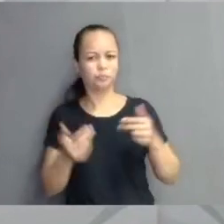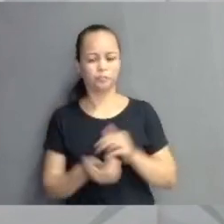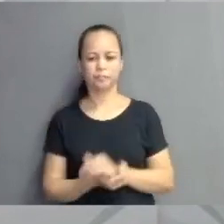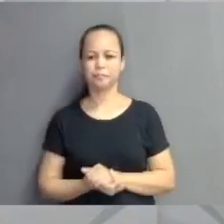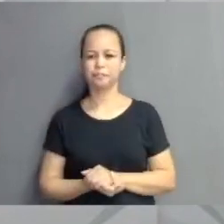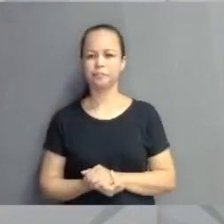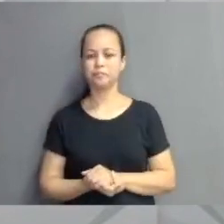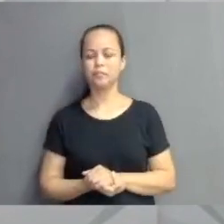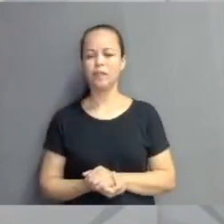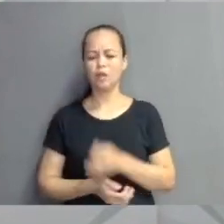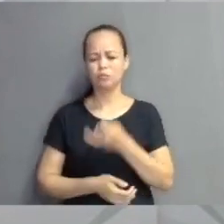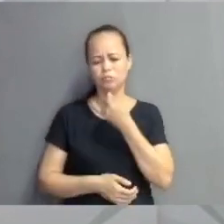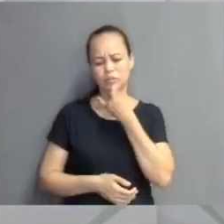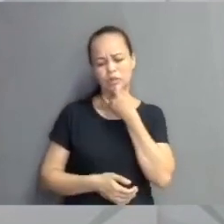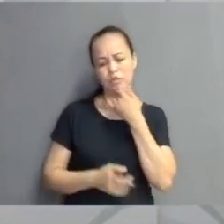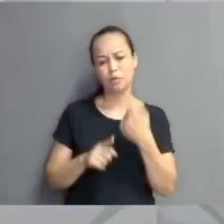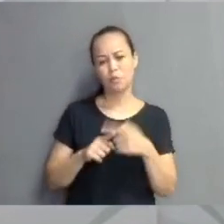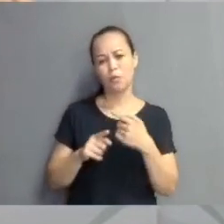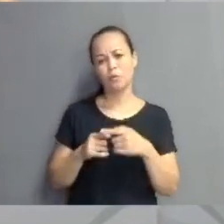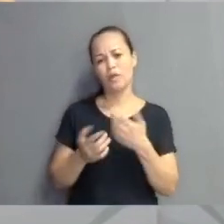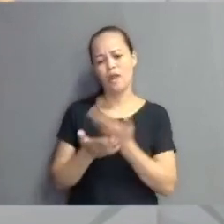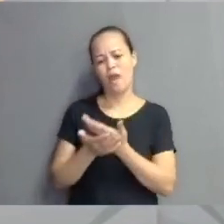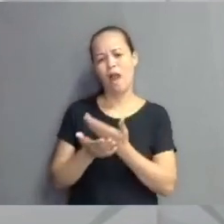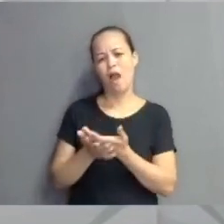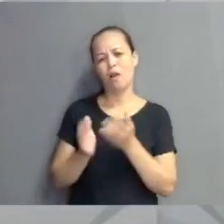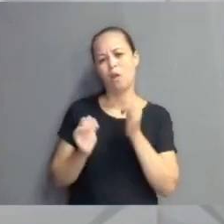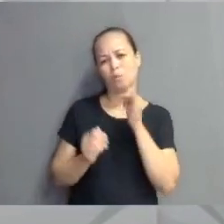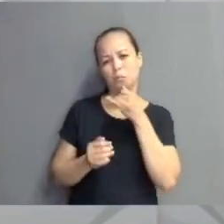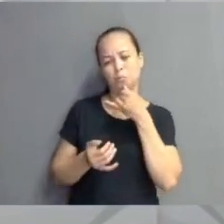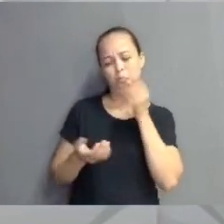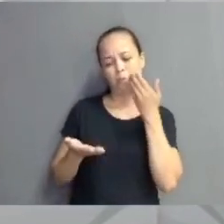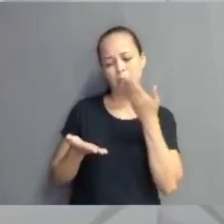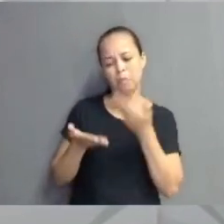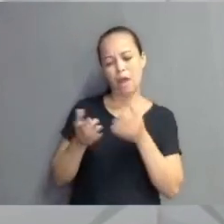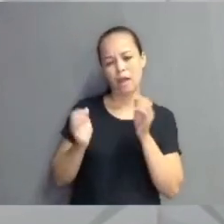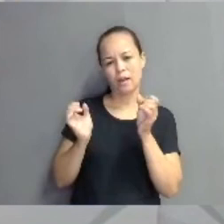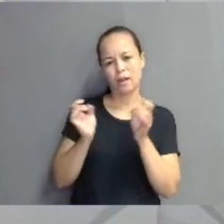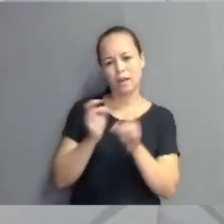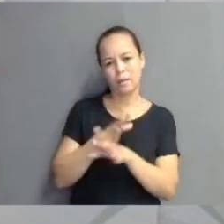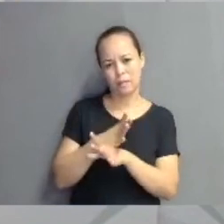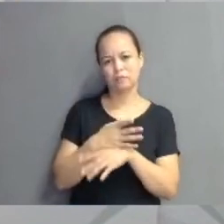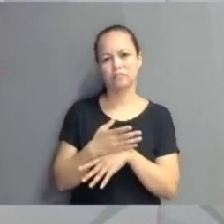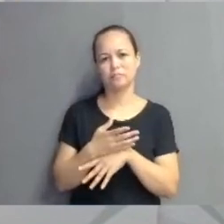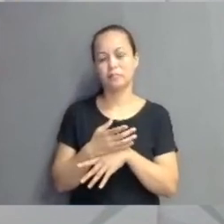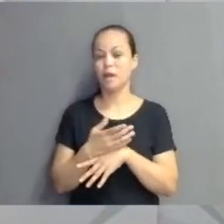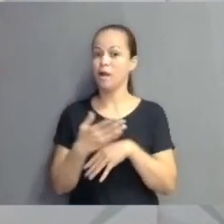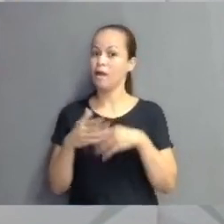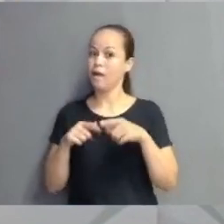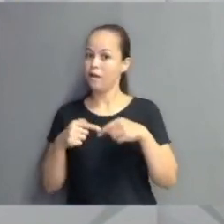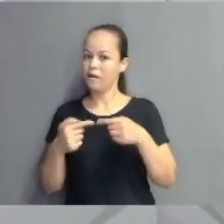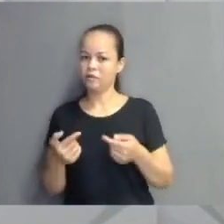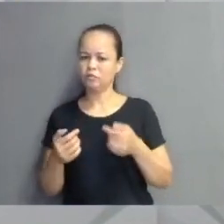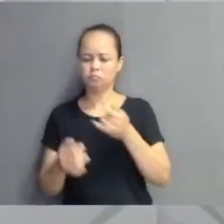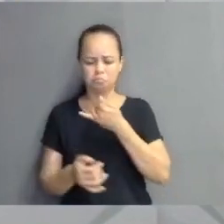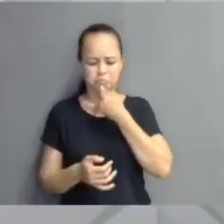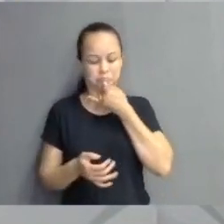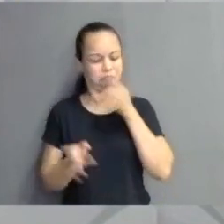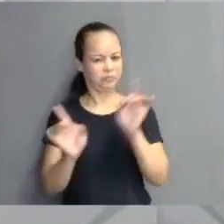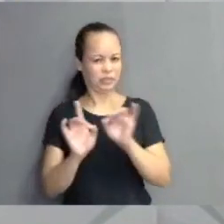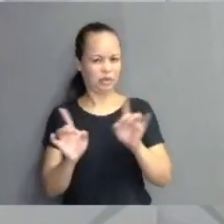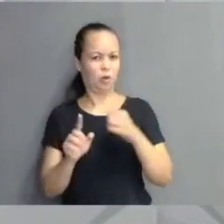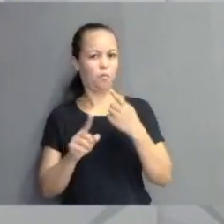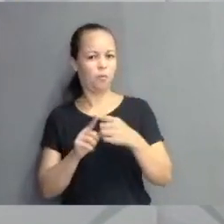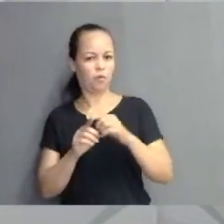eu tô triste porque a nossa aula tá acabando Mas não fica triste não tá bom porque na